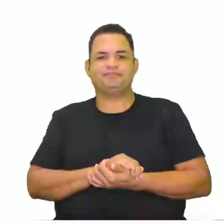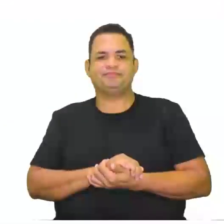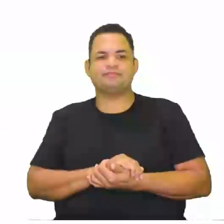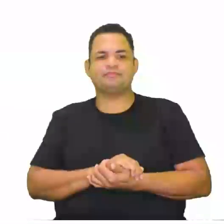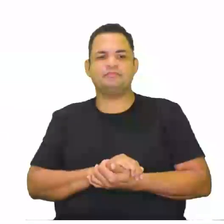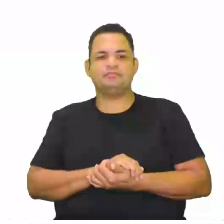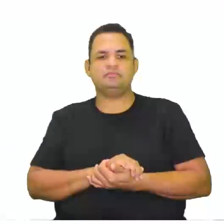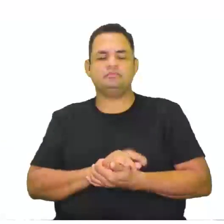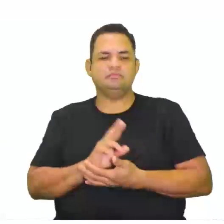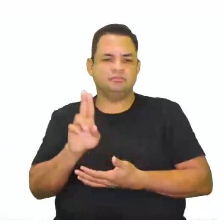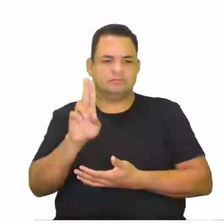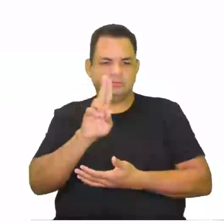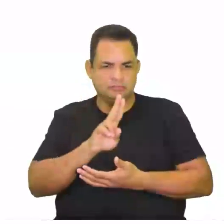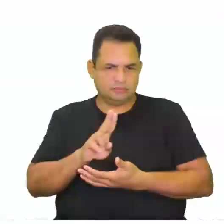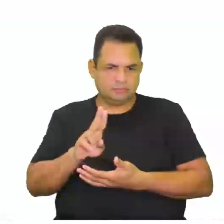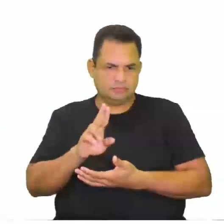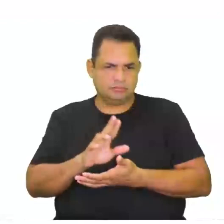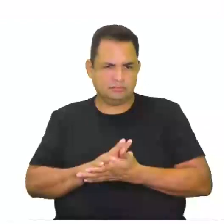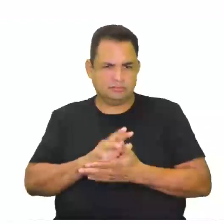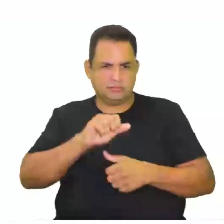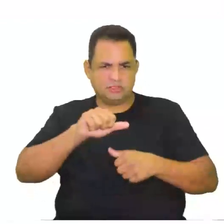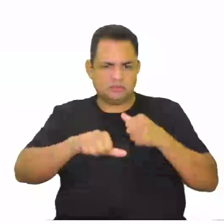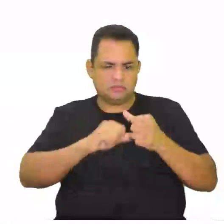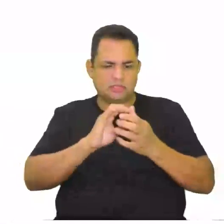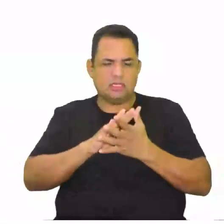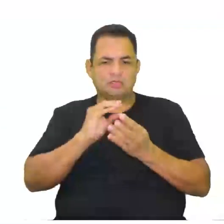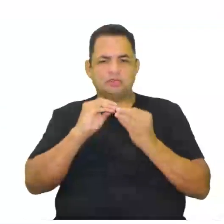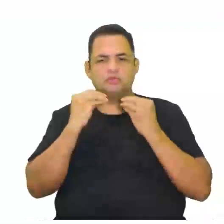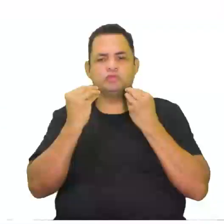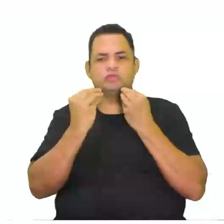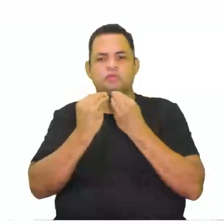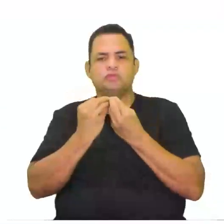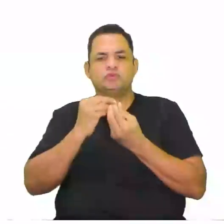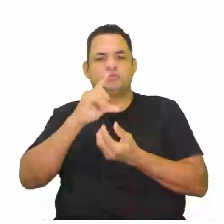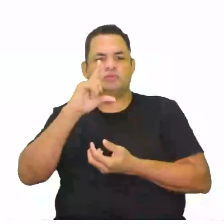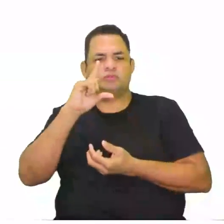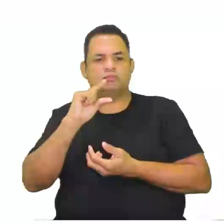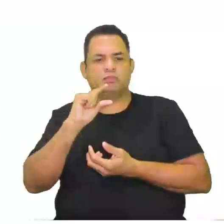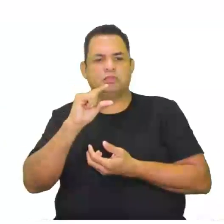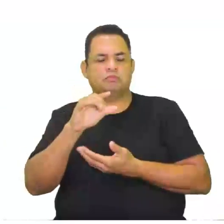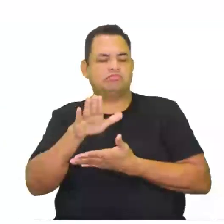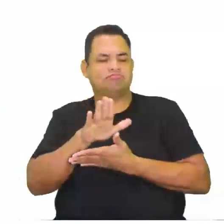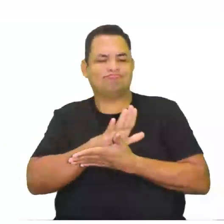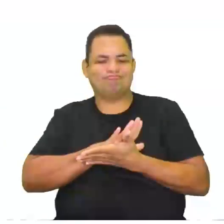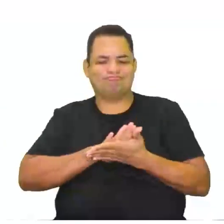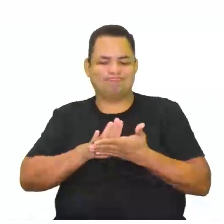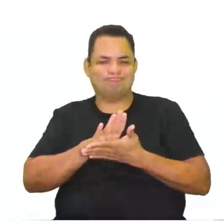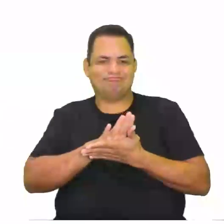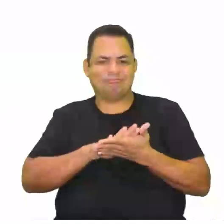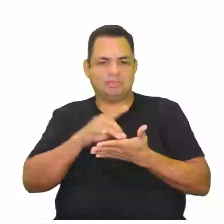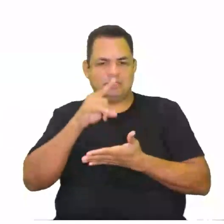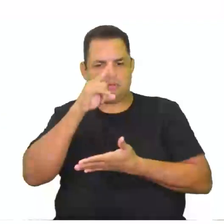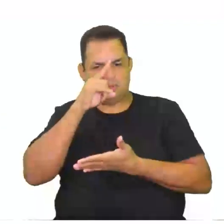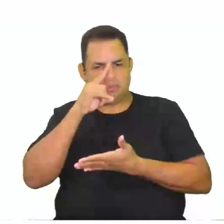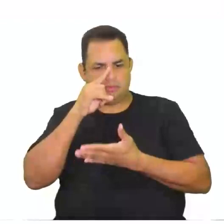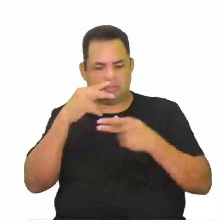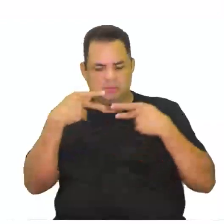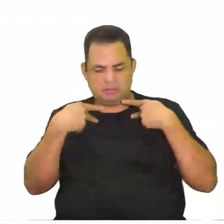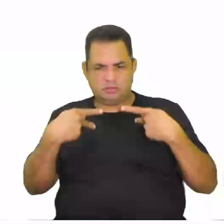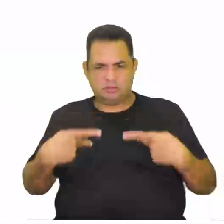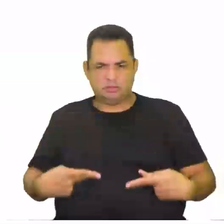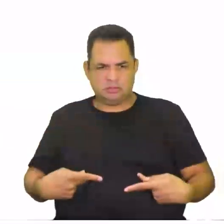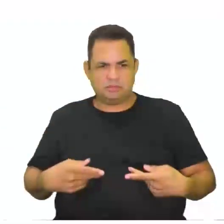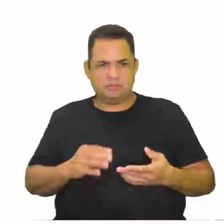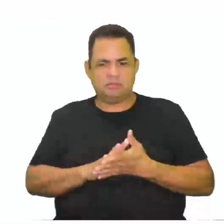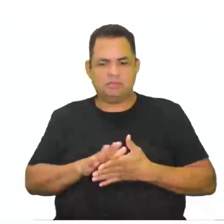ela tende a utilizar e gerar substâncias que sejam pouco ou nada tóxicas aos seres humanos